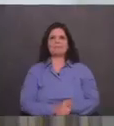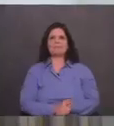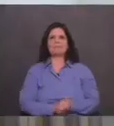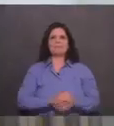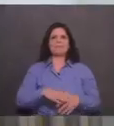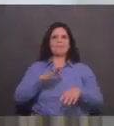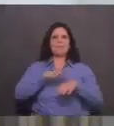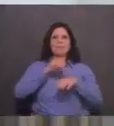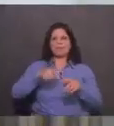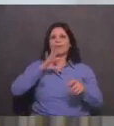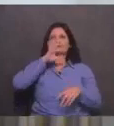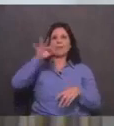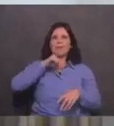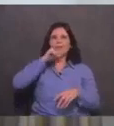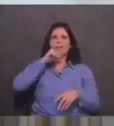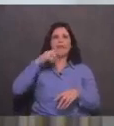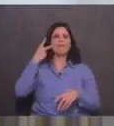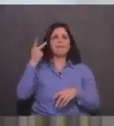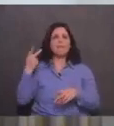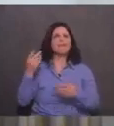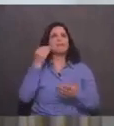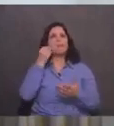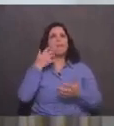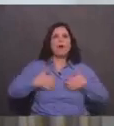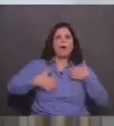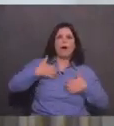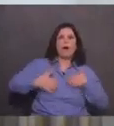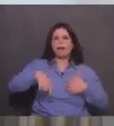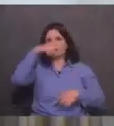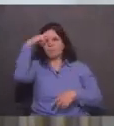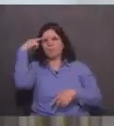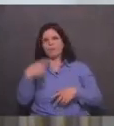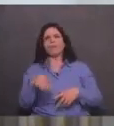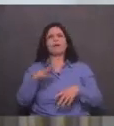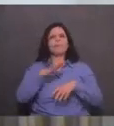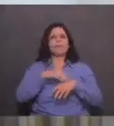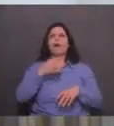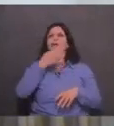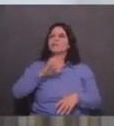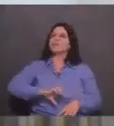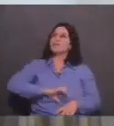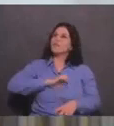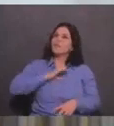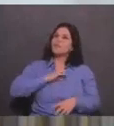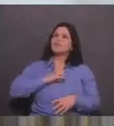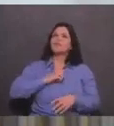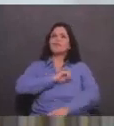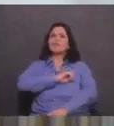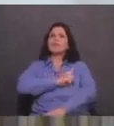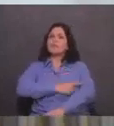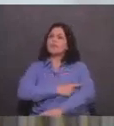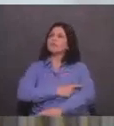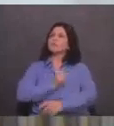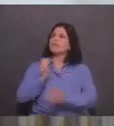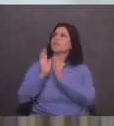Für Familien, die eine schwierige Zeit durchleben, dass sie auf die Kraft und die